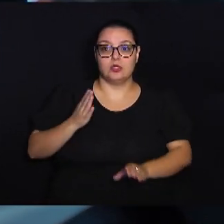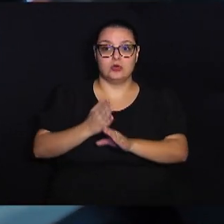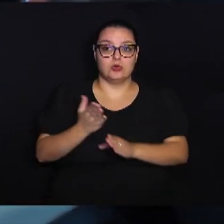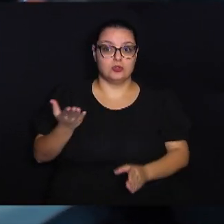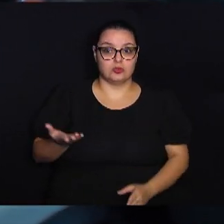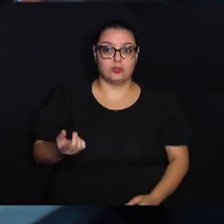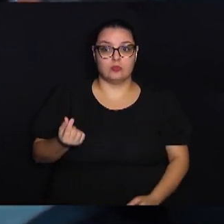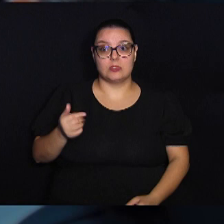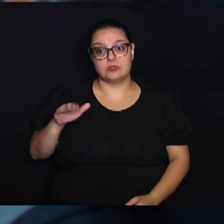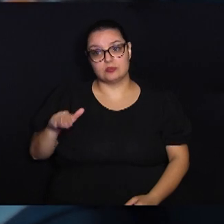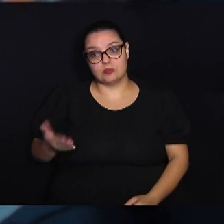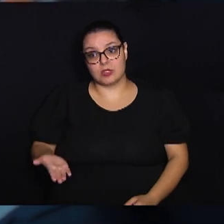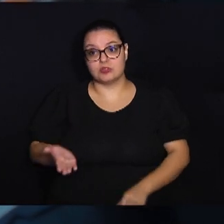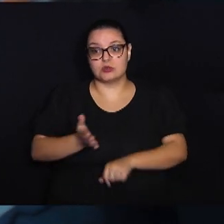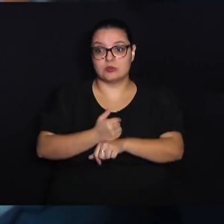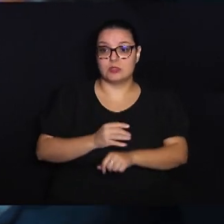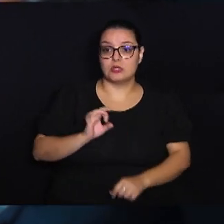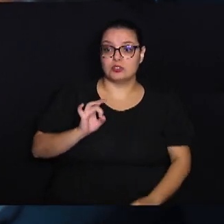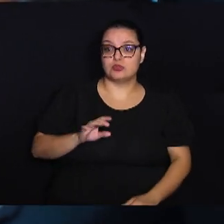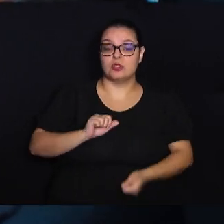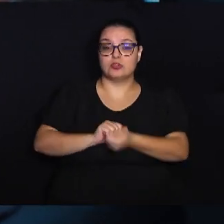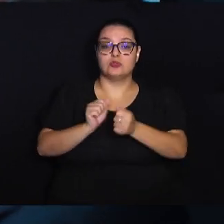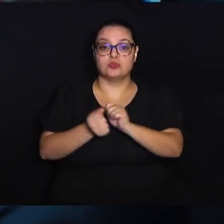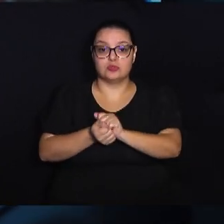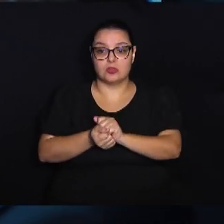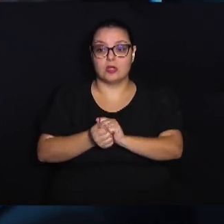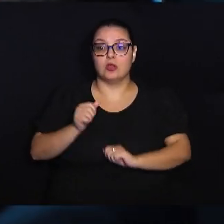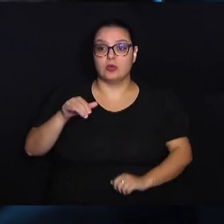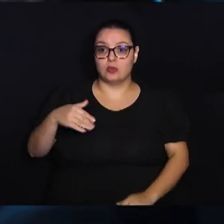Para conferir o documentário, acesse